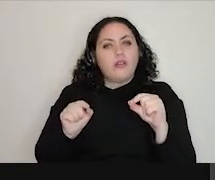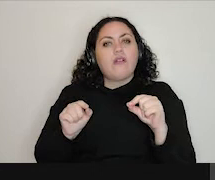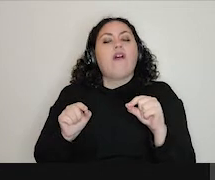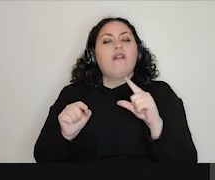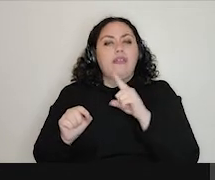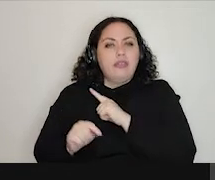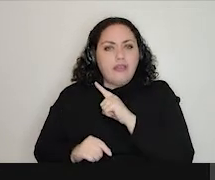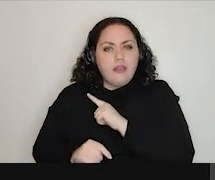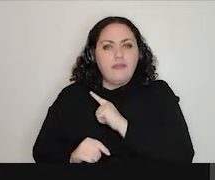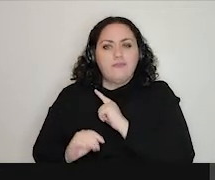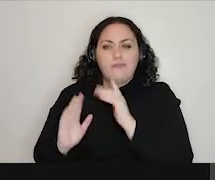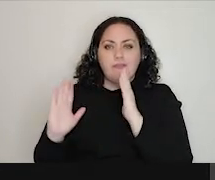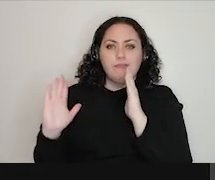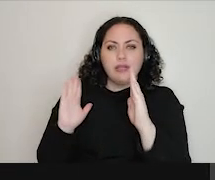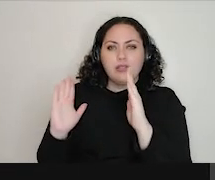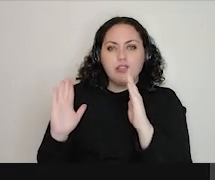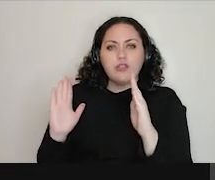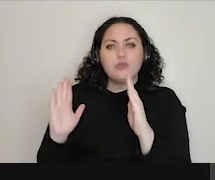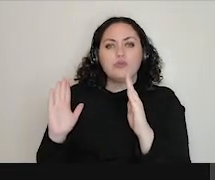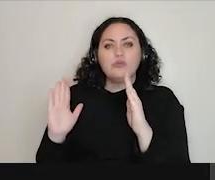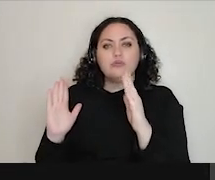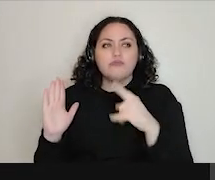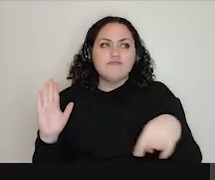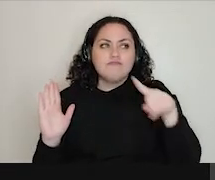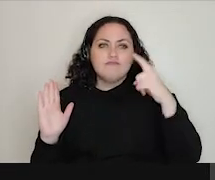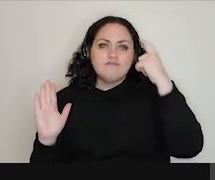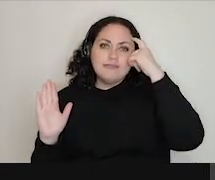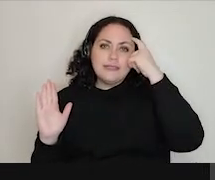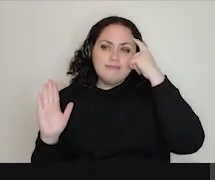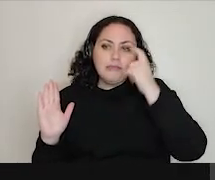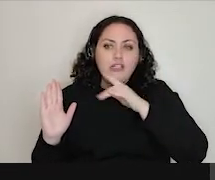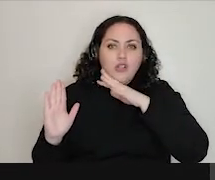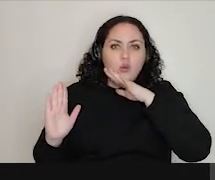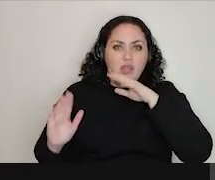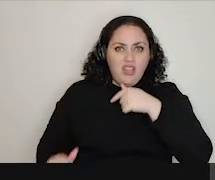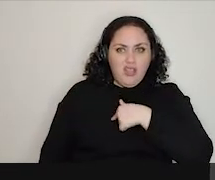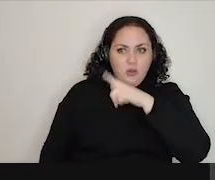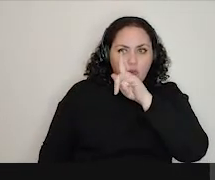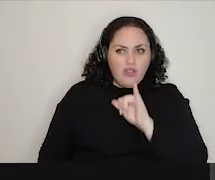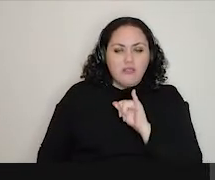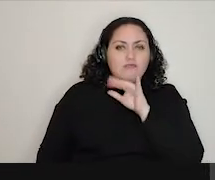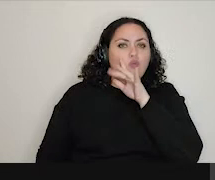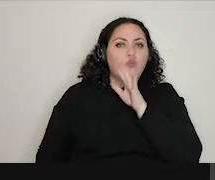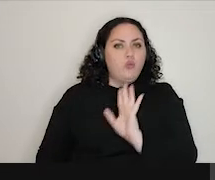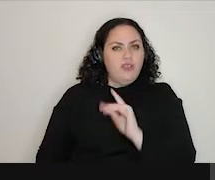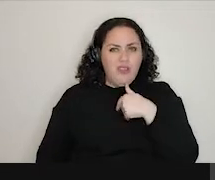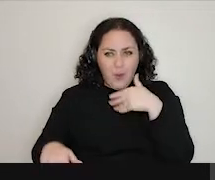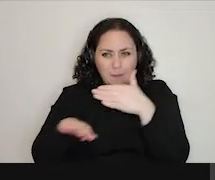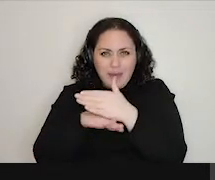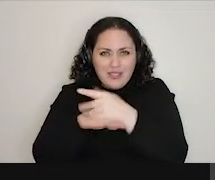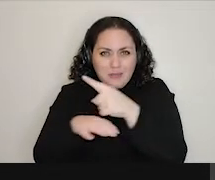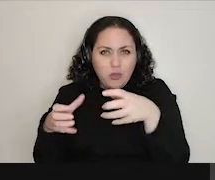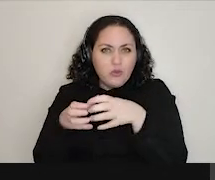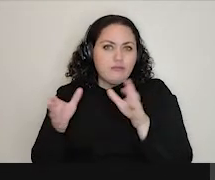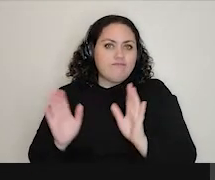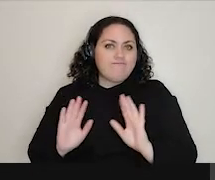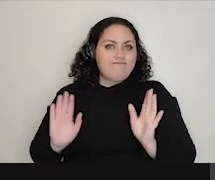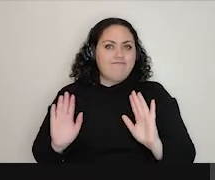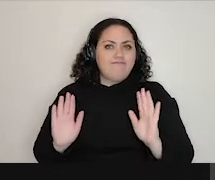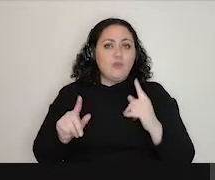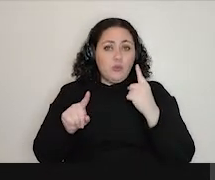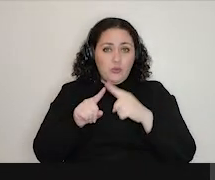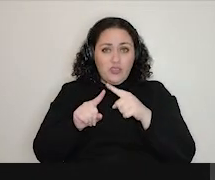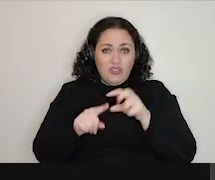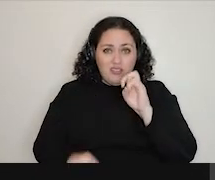considerar, né, que se inicia-se um período de é ruim ser gay, é ruim pertencer a esse